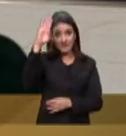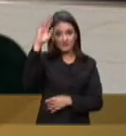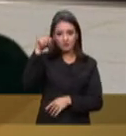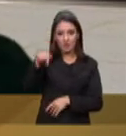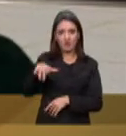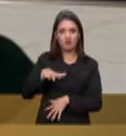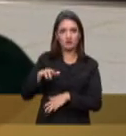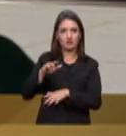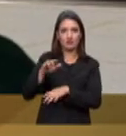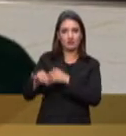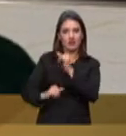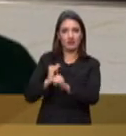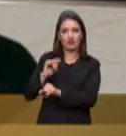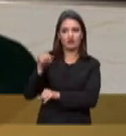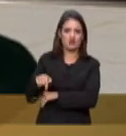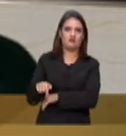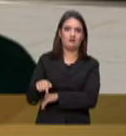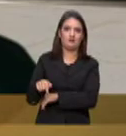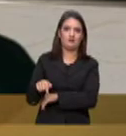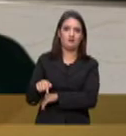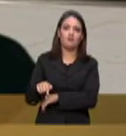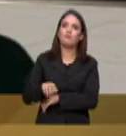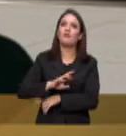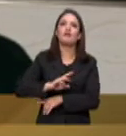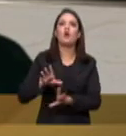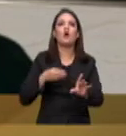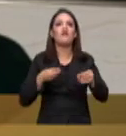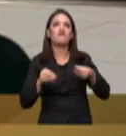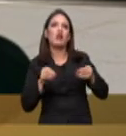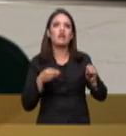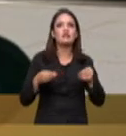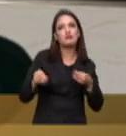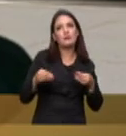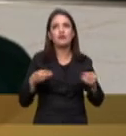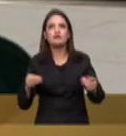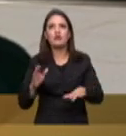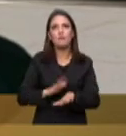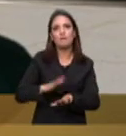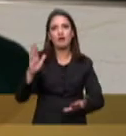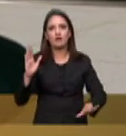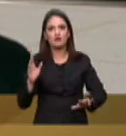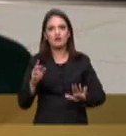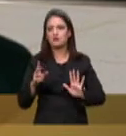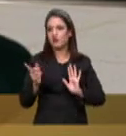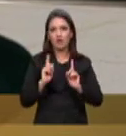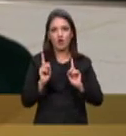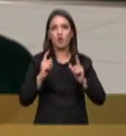internet, e não do afrouxamento da regulação já existente.